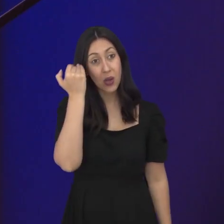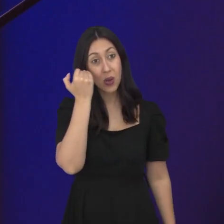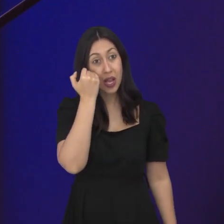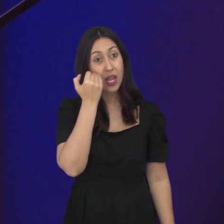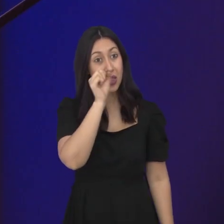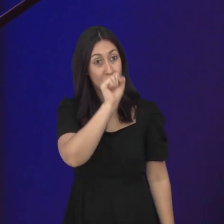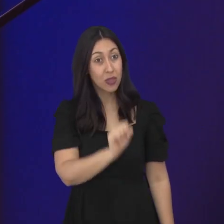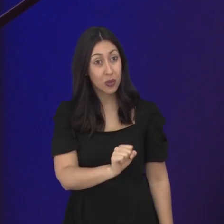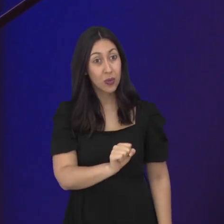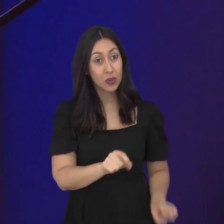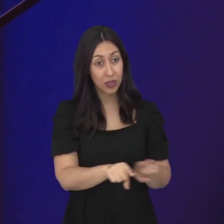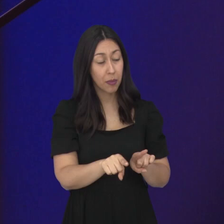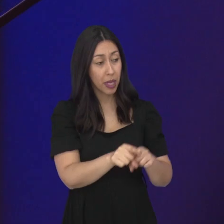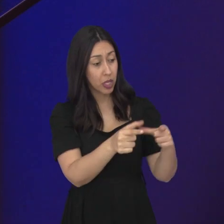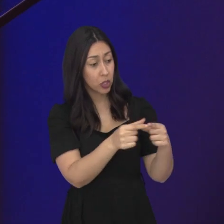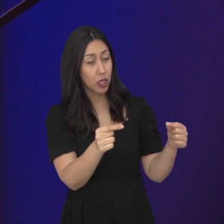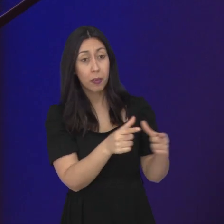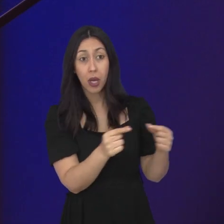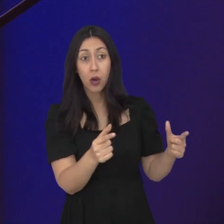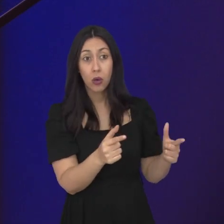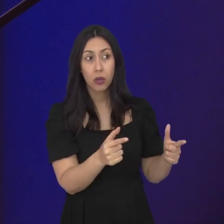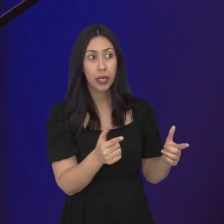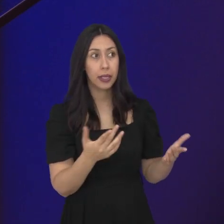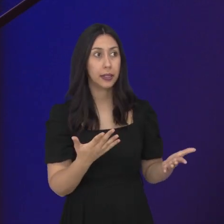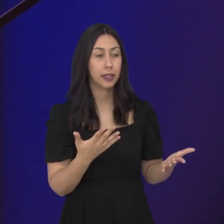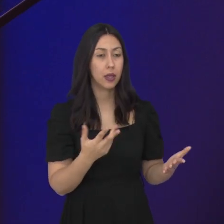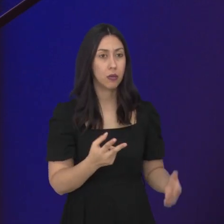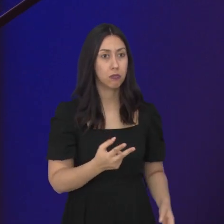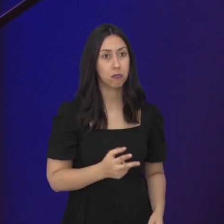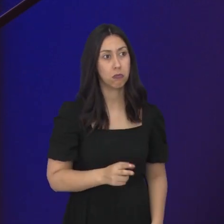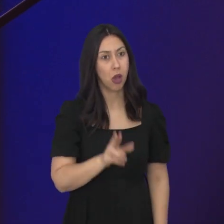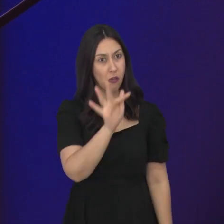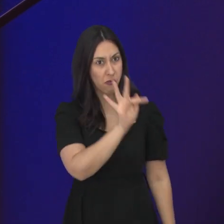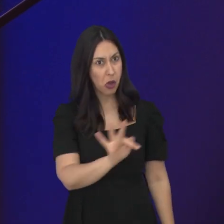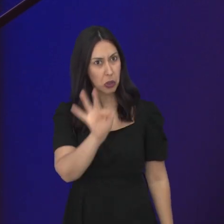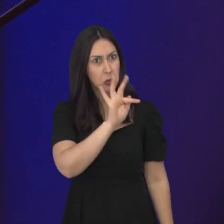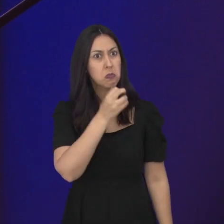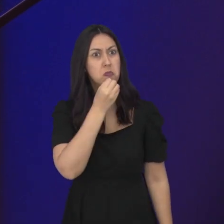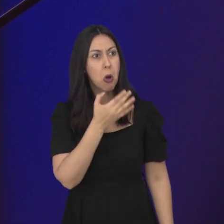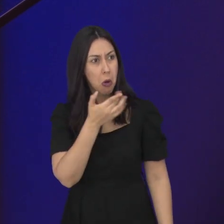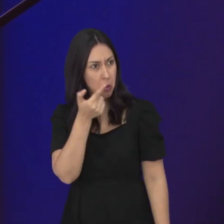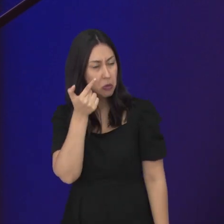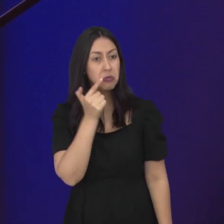no Japão, essa questão de você passar numa universidade boa tem...